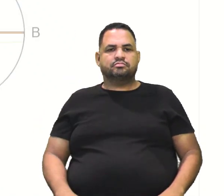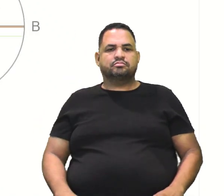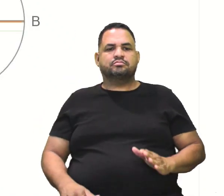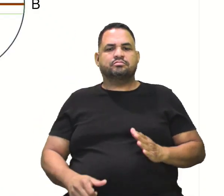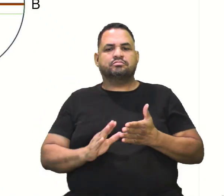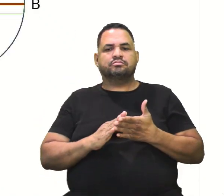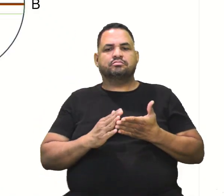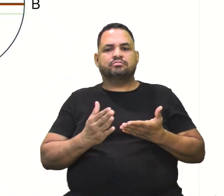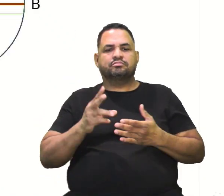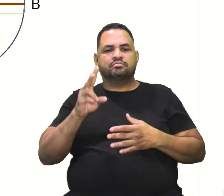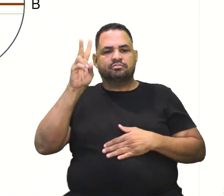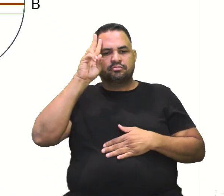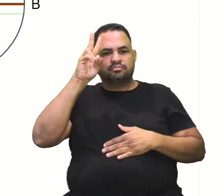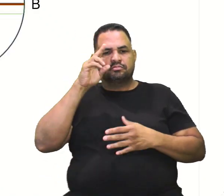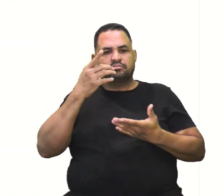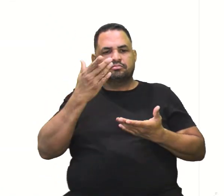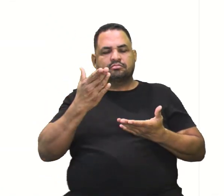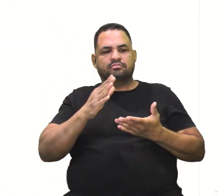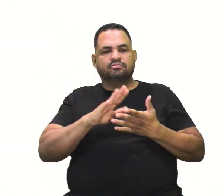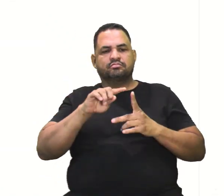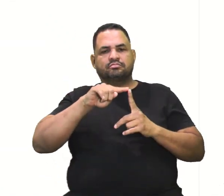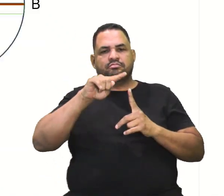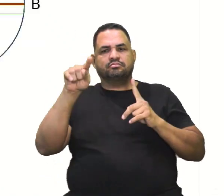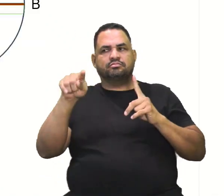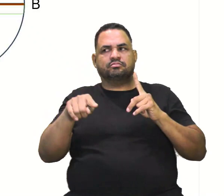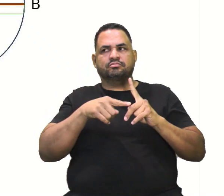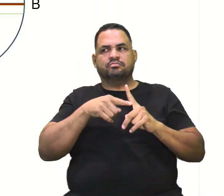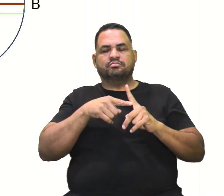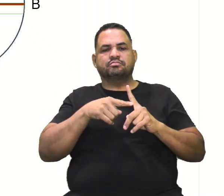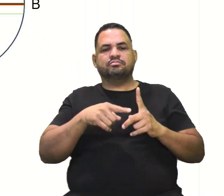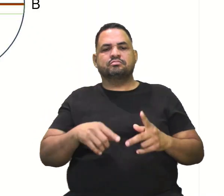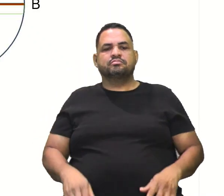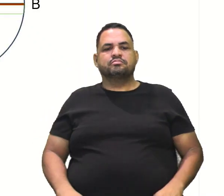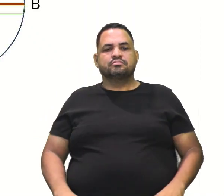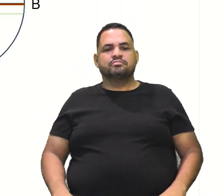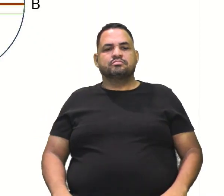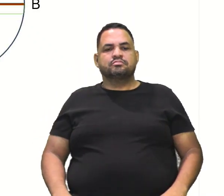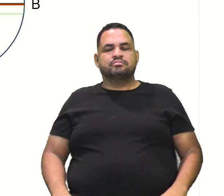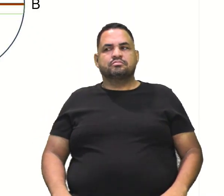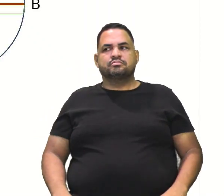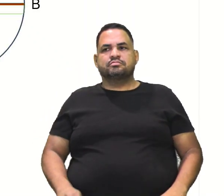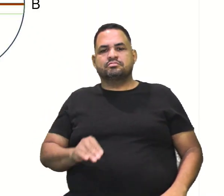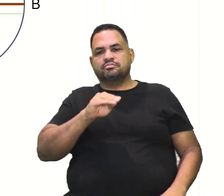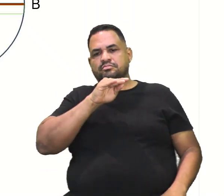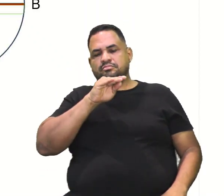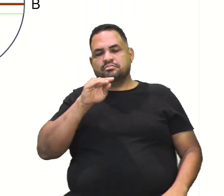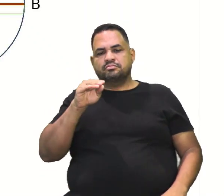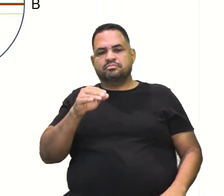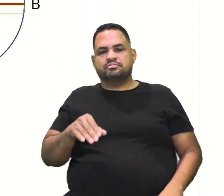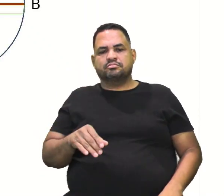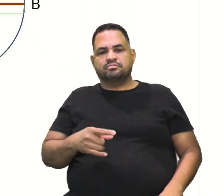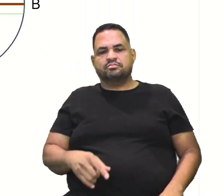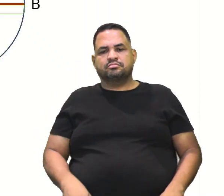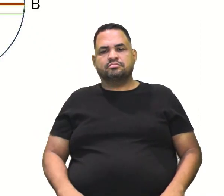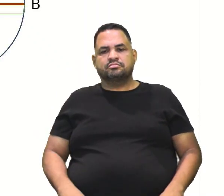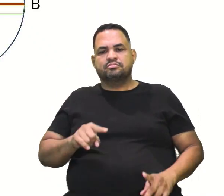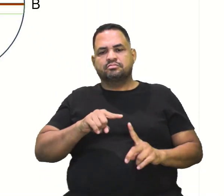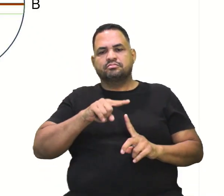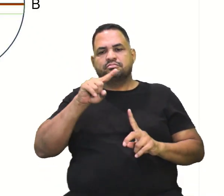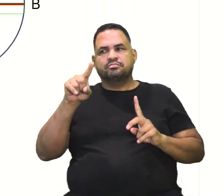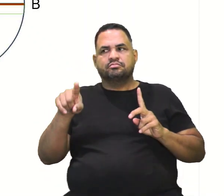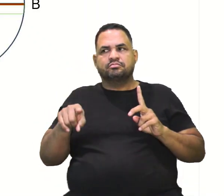na primeira parte é lembrar que a circunferência é o contorno, né? É aquela linhazinha que cerca o nosso